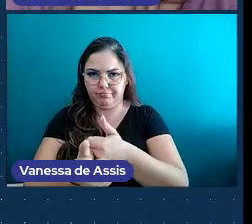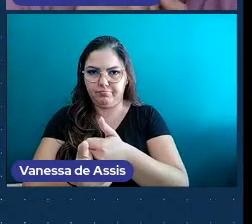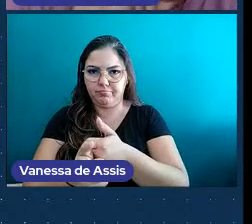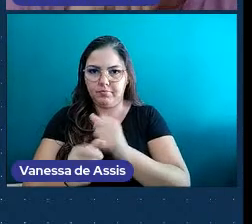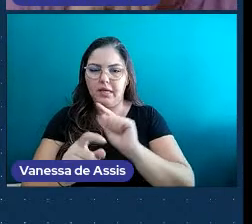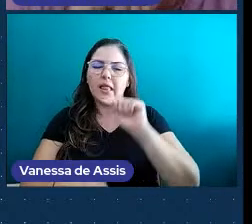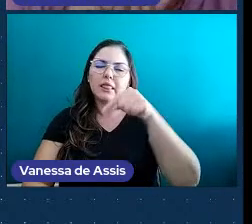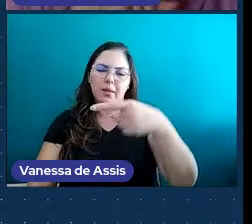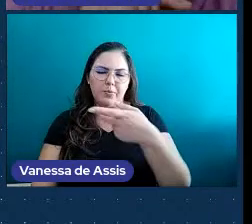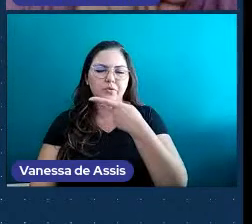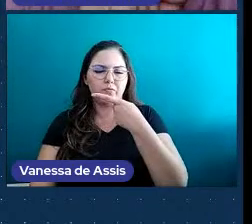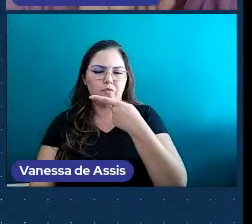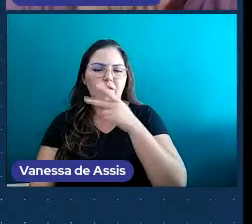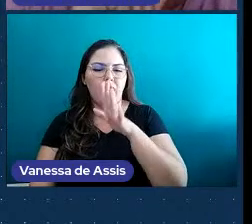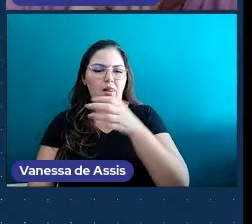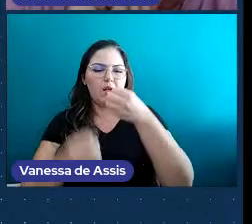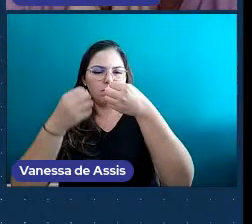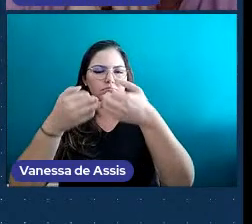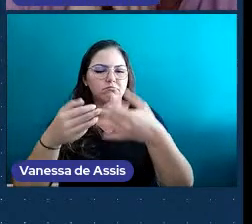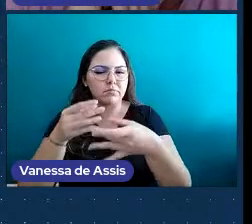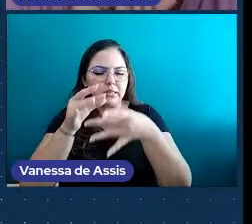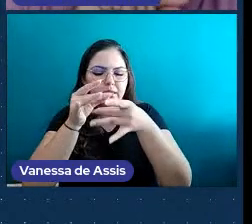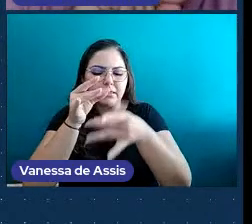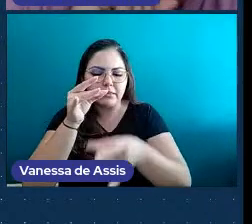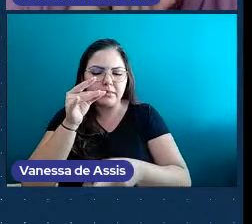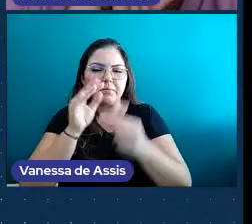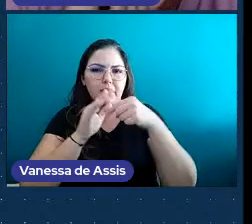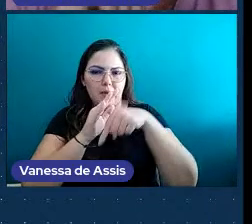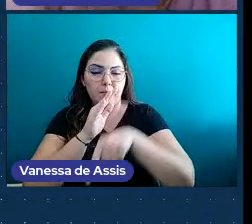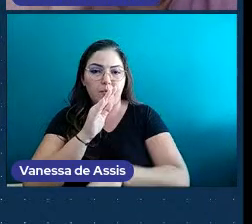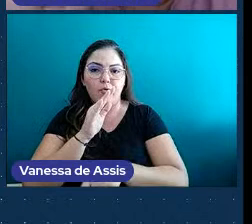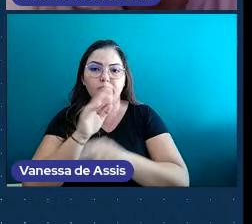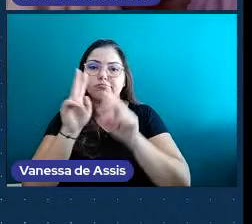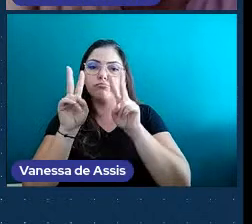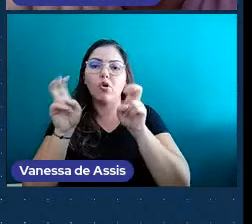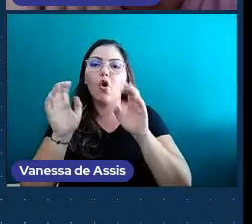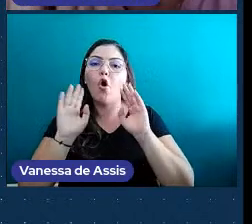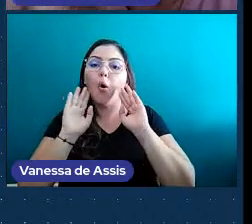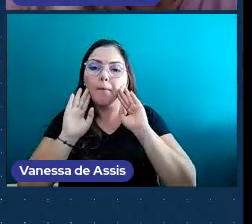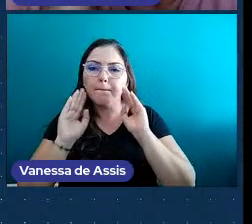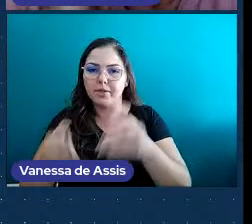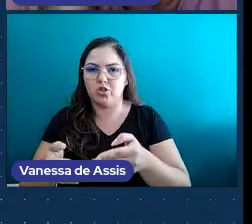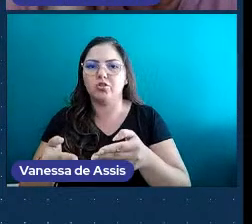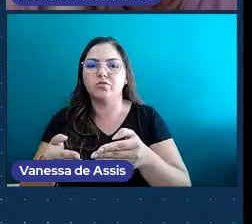melhor sobre eles, mas só já adiantando, a questão dos objetivos,